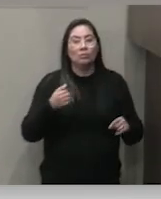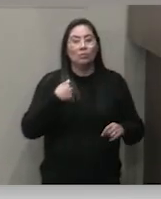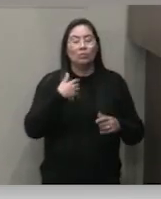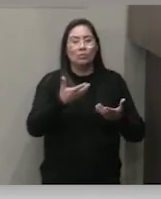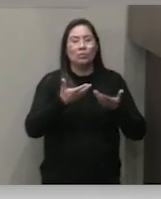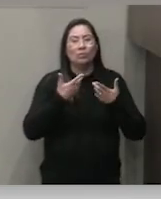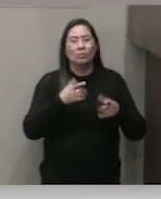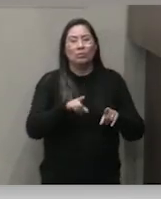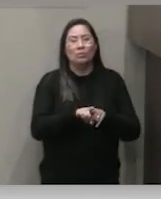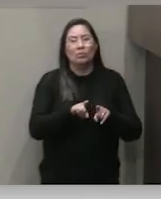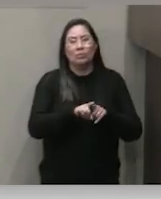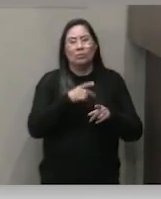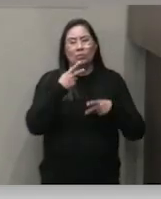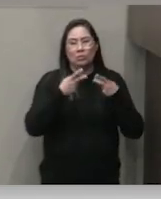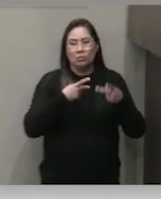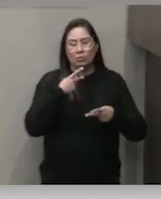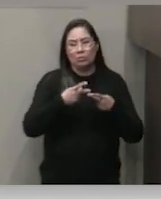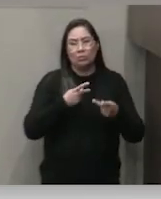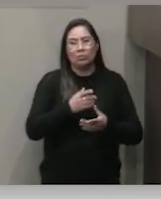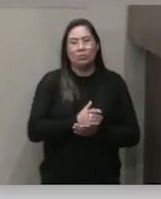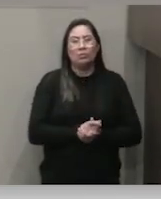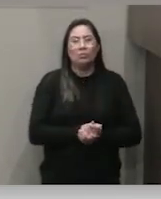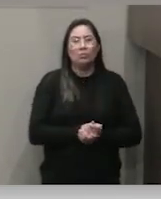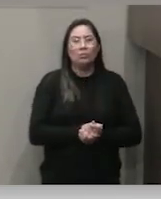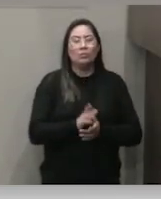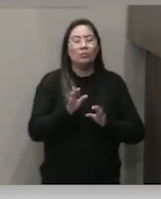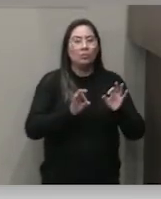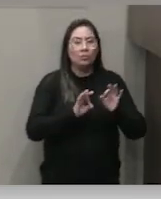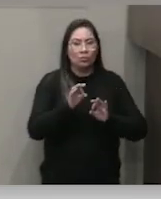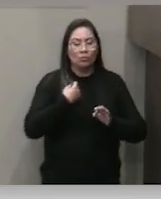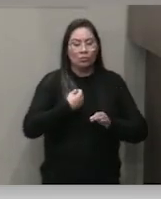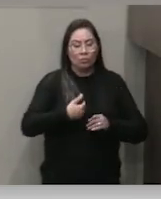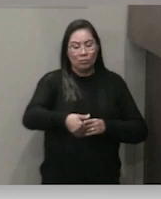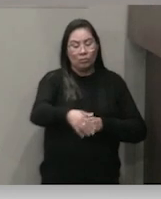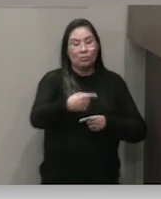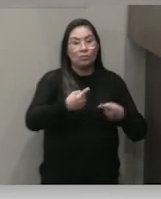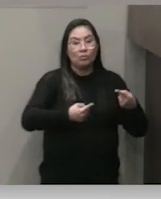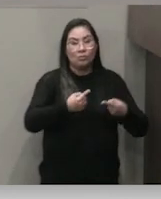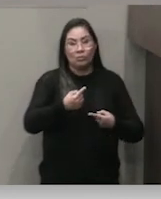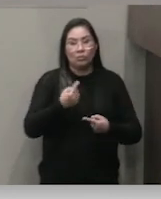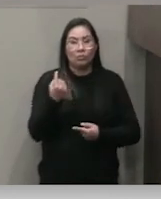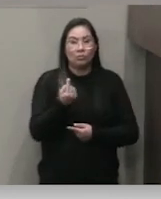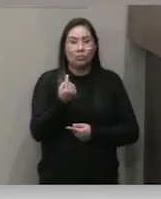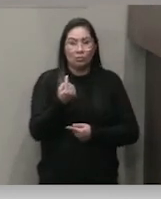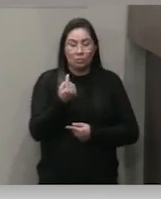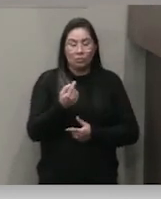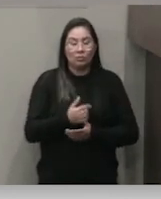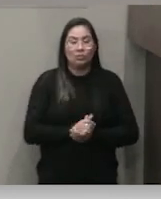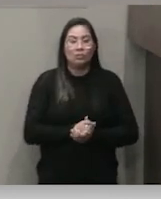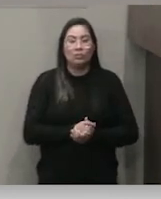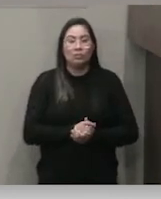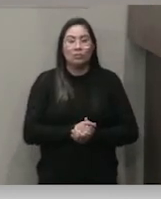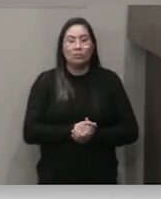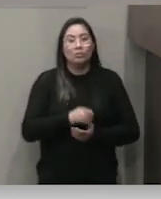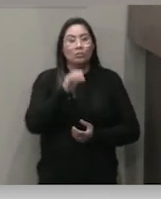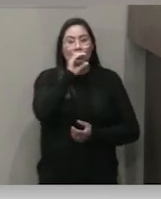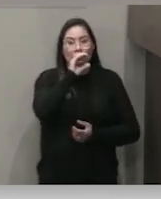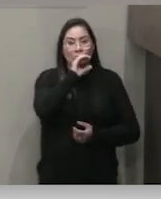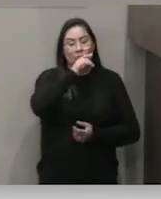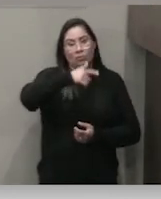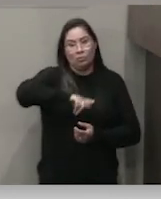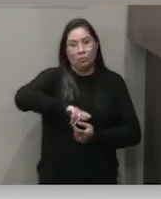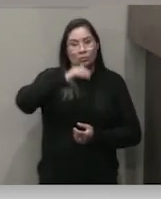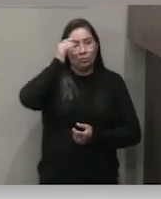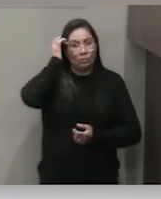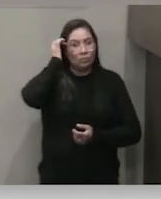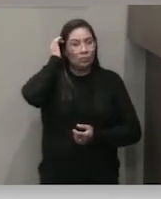gostaria aqui de falar, o projeto também está em discussão única e prévia, e mais uma vez em regime de urgência.